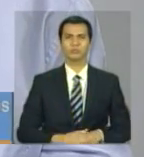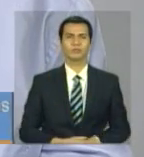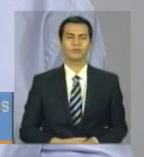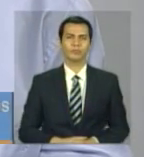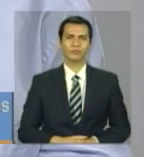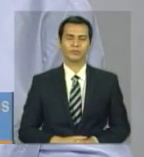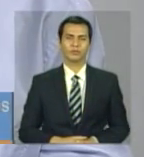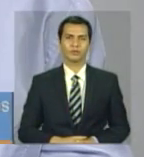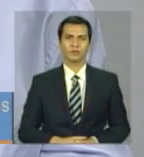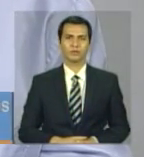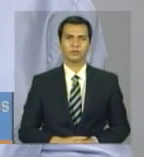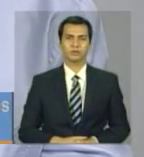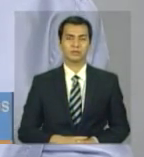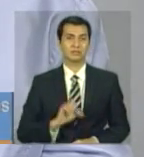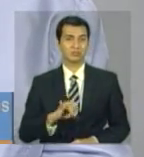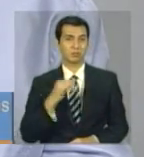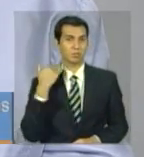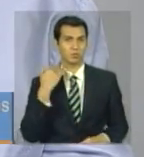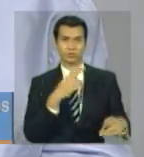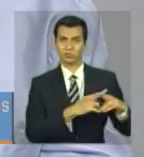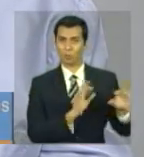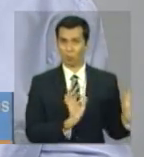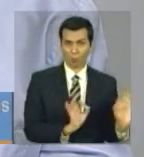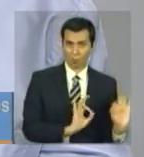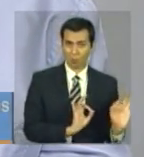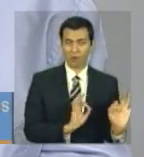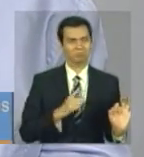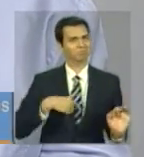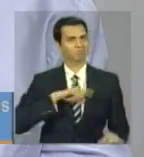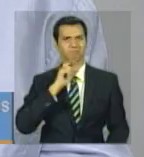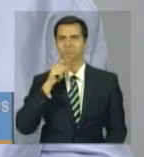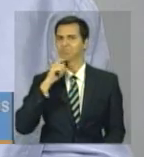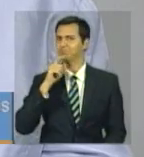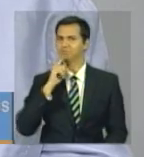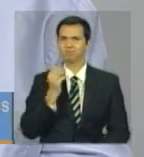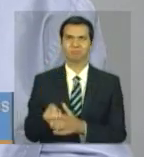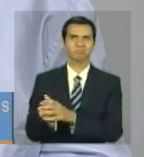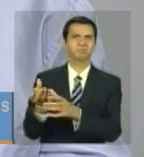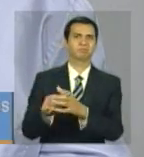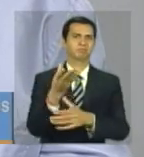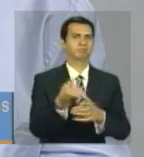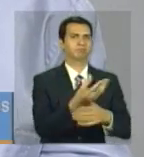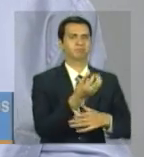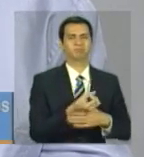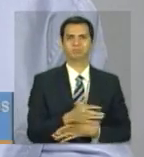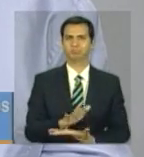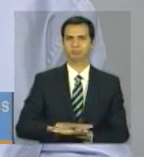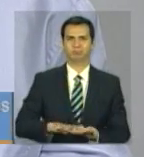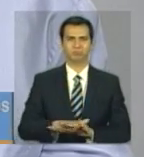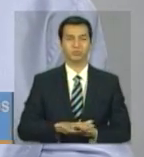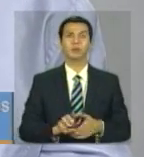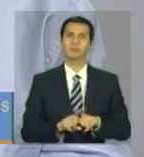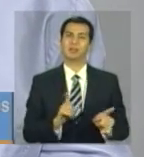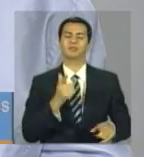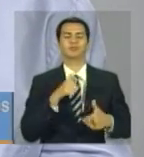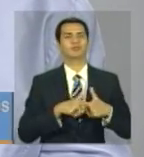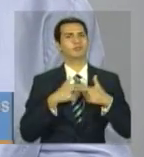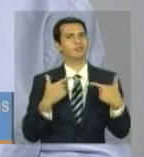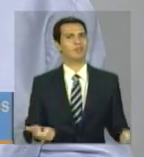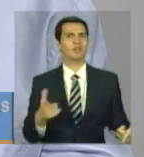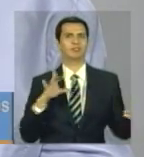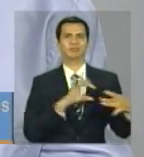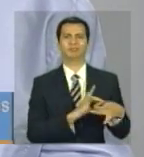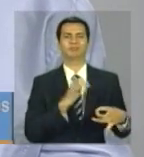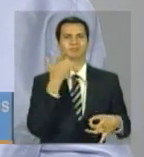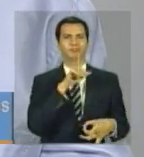fosse a parceria com a Caixa Econômica, nós não conseguimos viabilizar tantos equipamentos que foram instalados ao longo desses anos, né? E o que nós temos feito